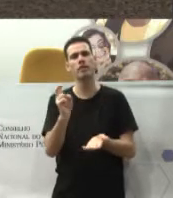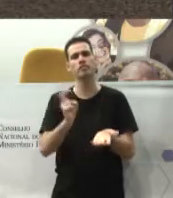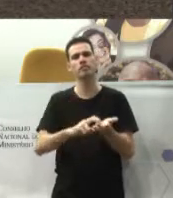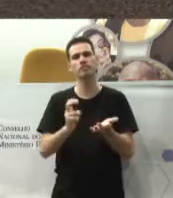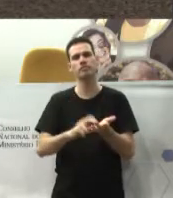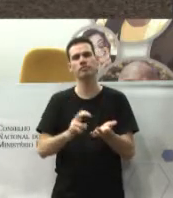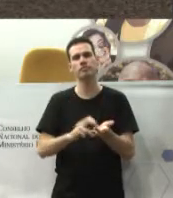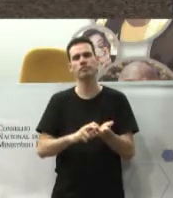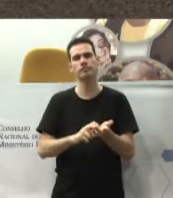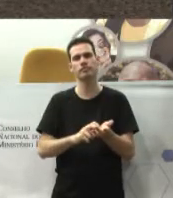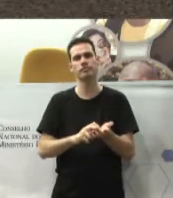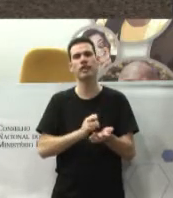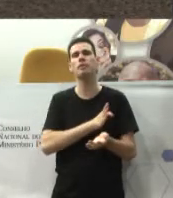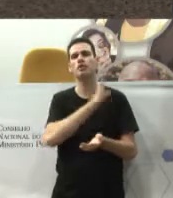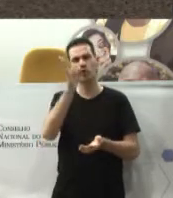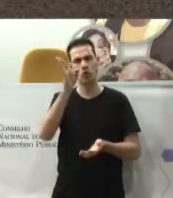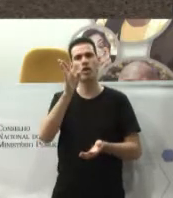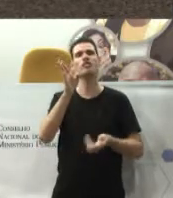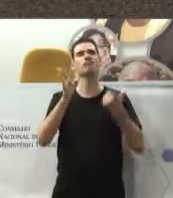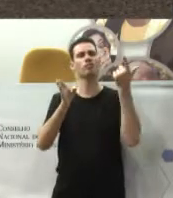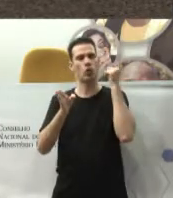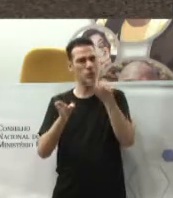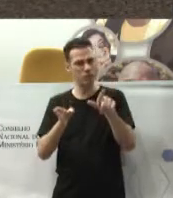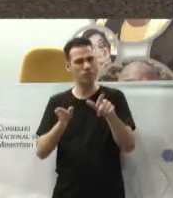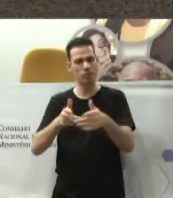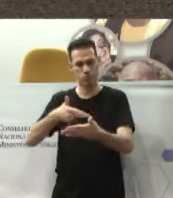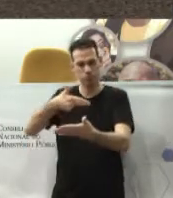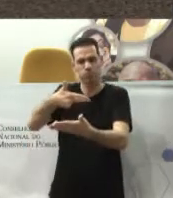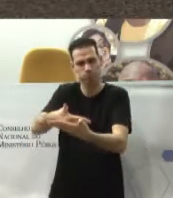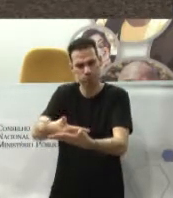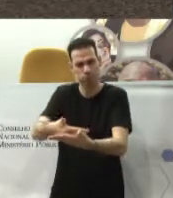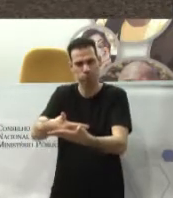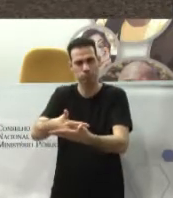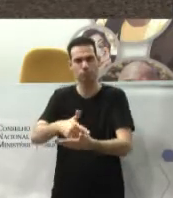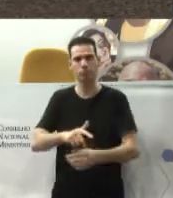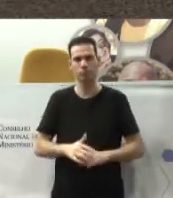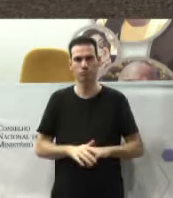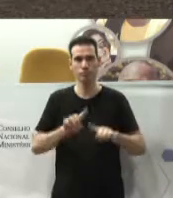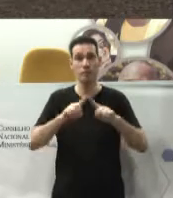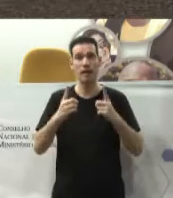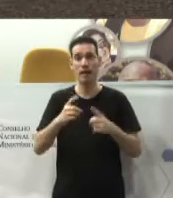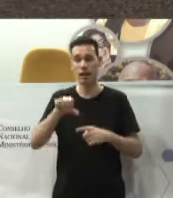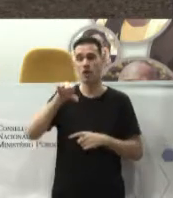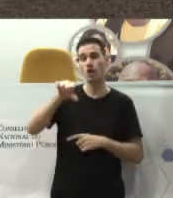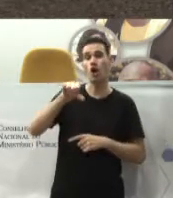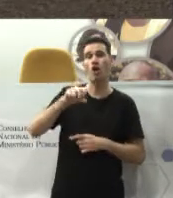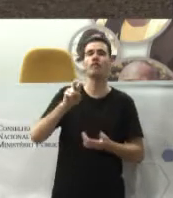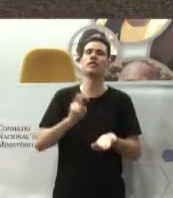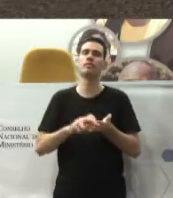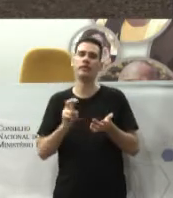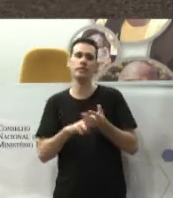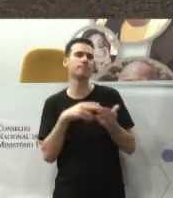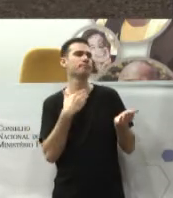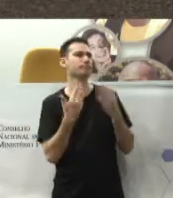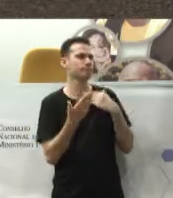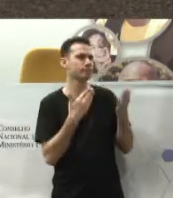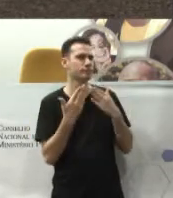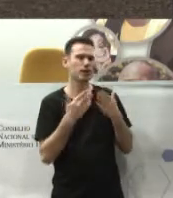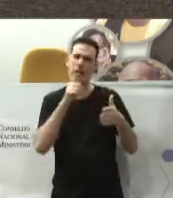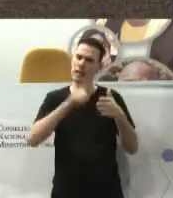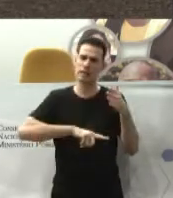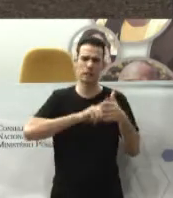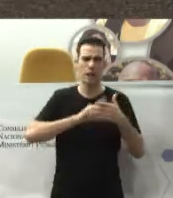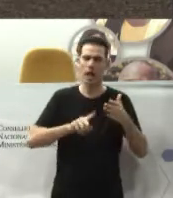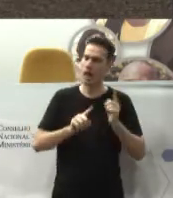internada no leito de UTI. Conseguiram o leito. Mas 9 horas da manhã eu estava lá, todo mundo estava, eu disse que não ia